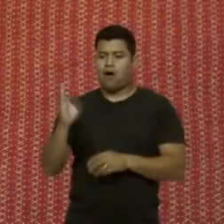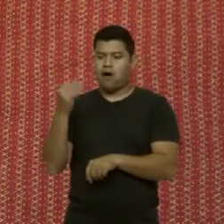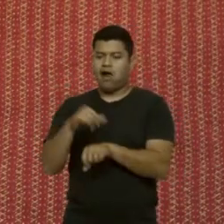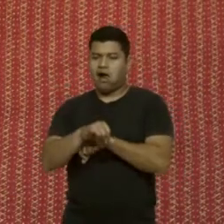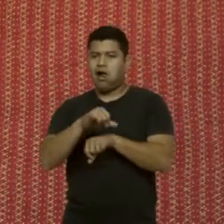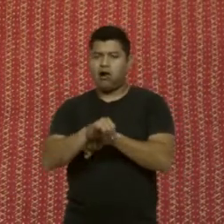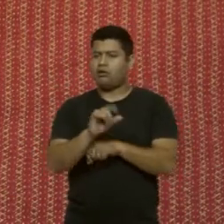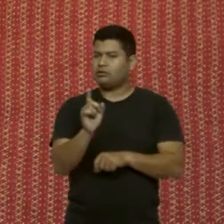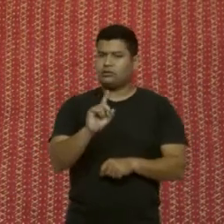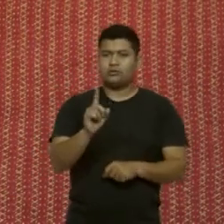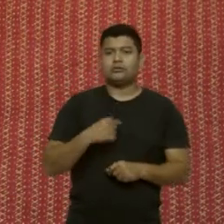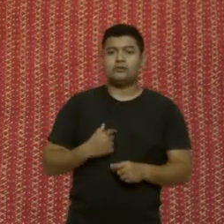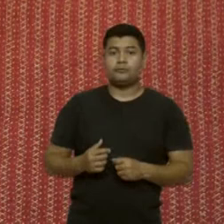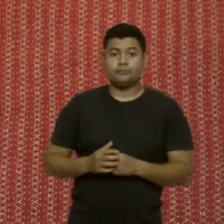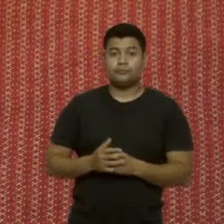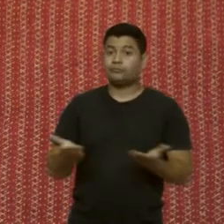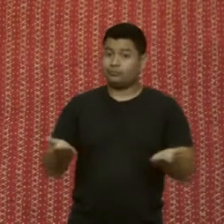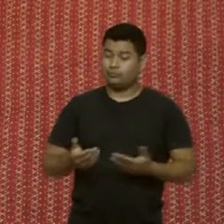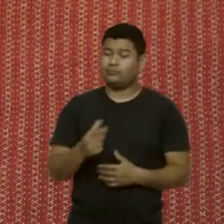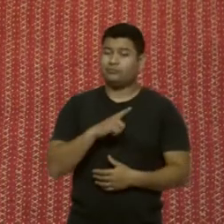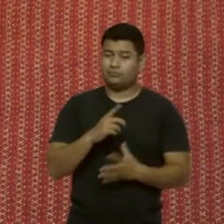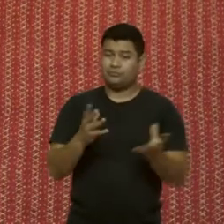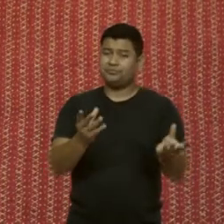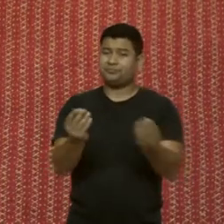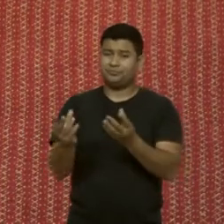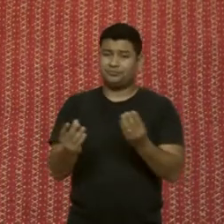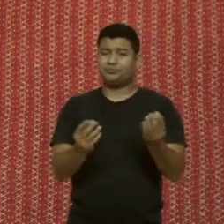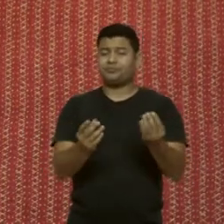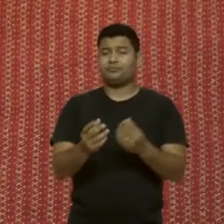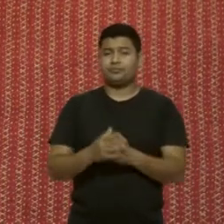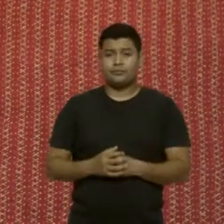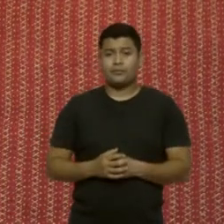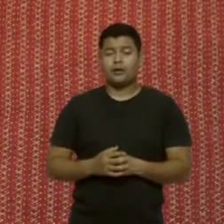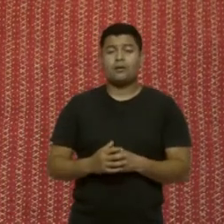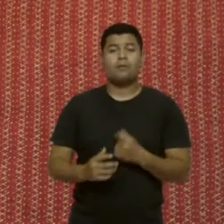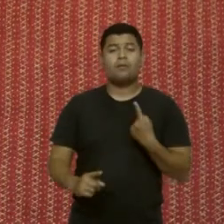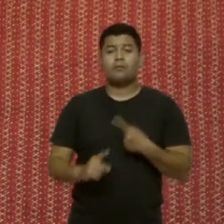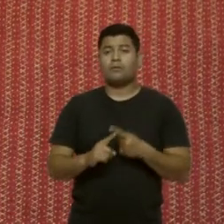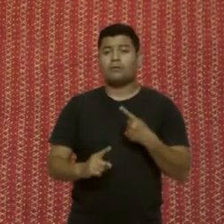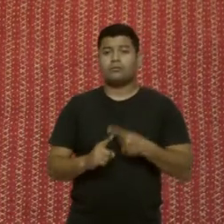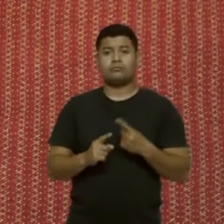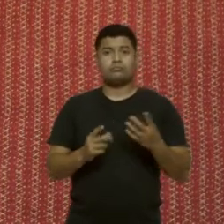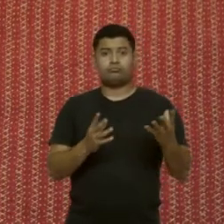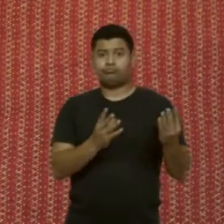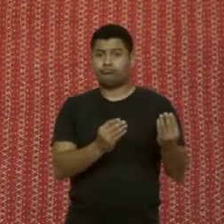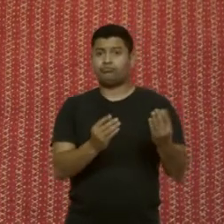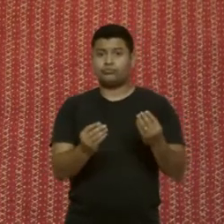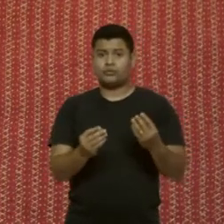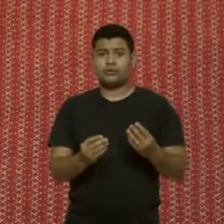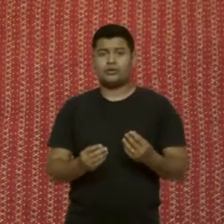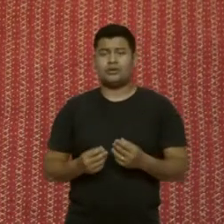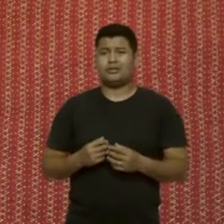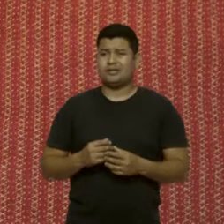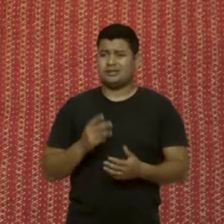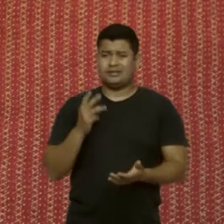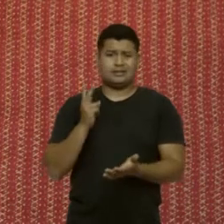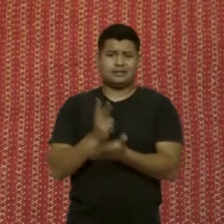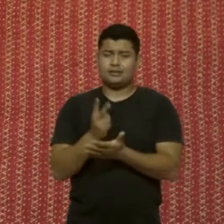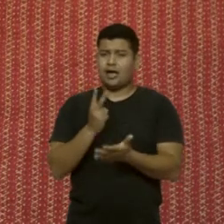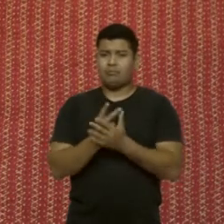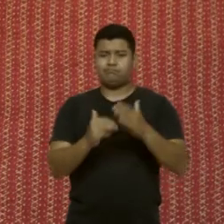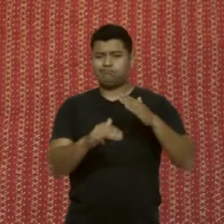realmente numa situação muito difícil, porque muitas e muitas pessoas, eu recebo isso inúmeras vezes diariamente,